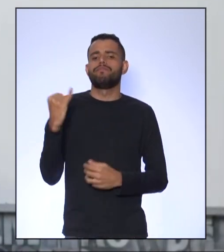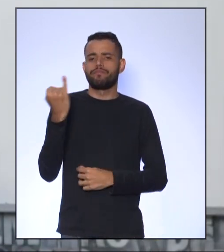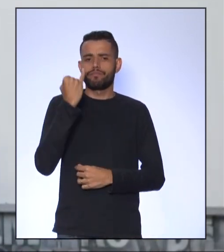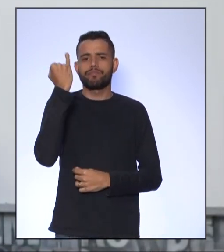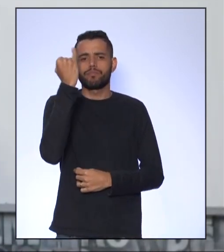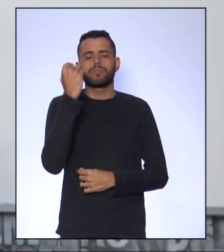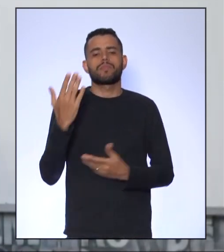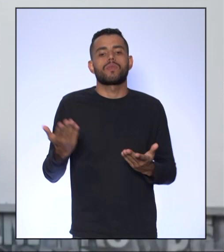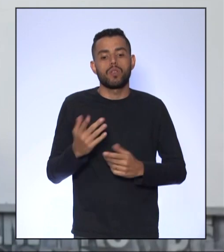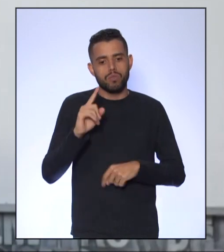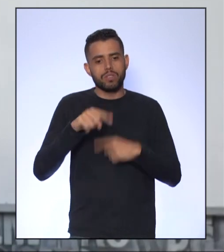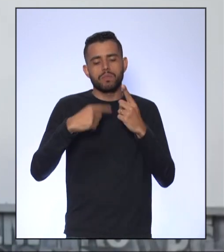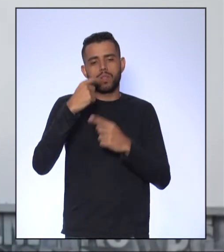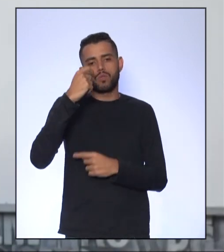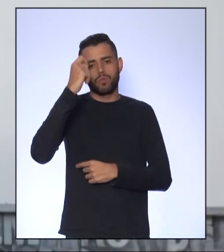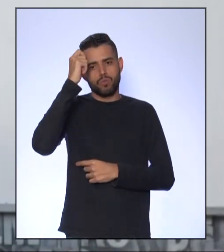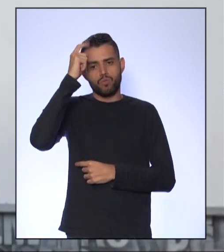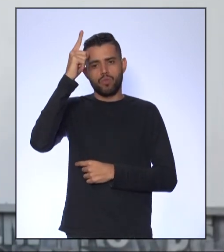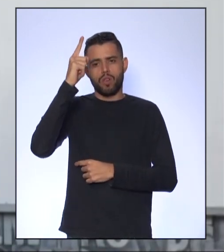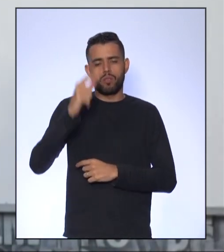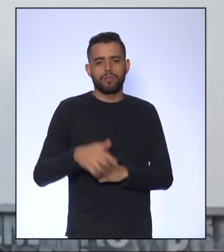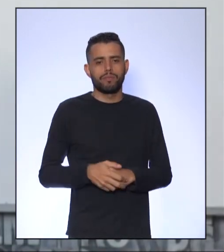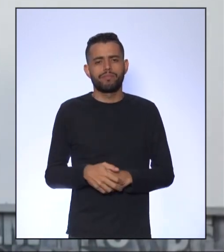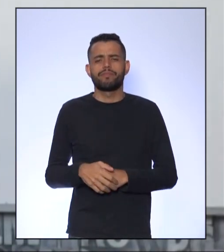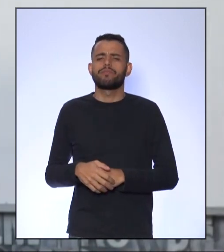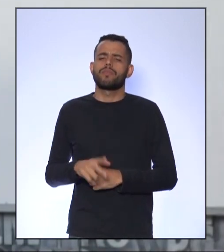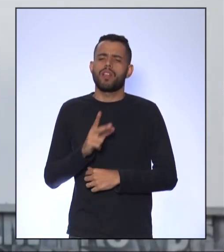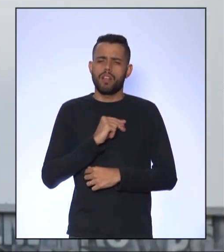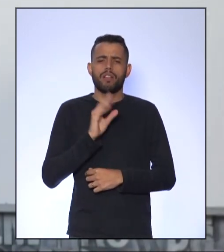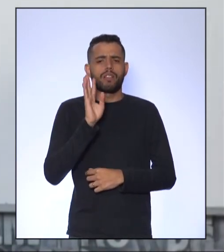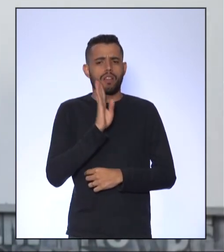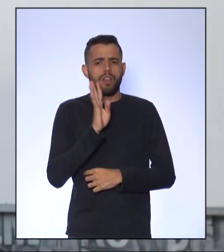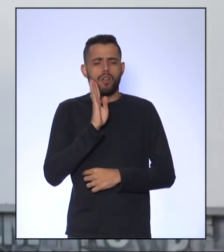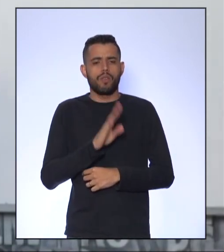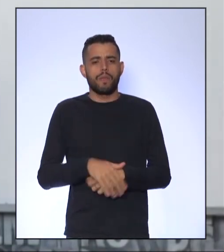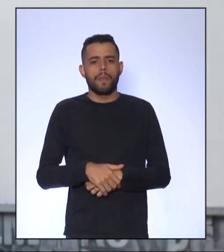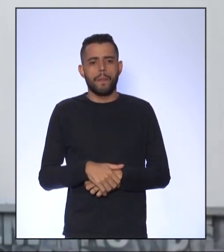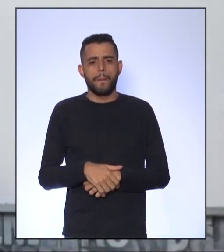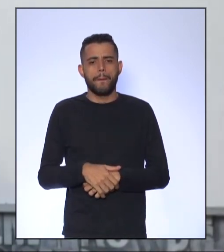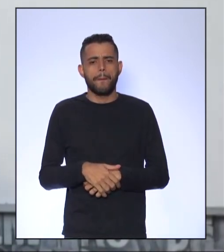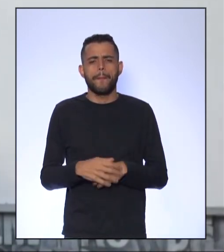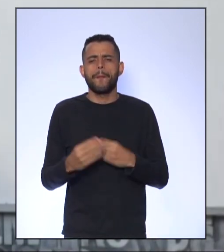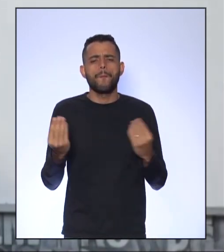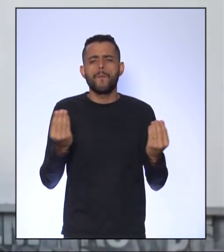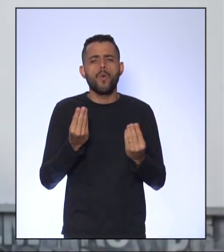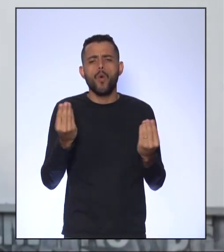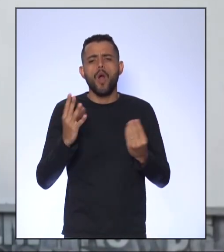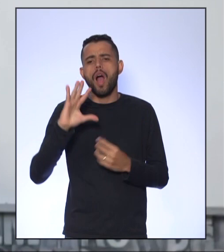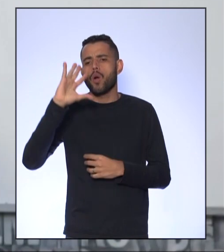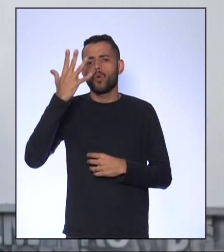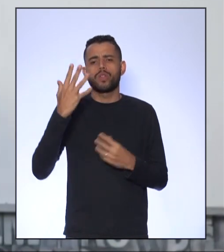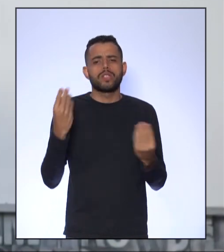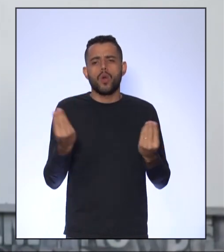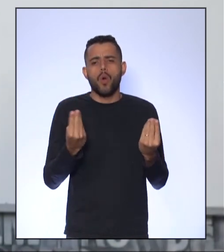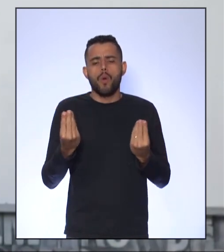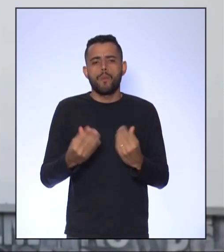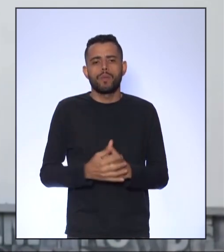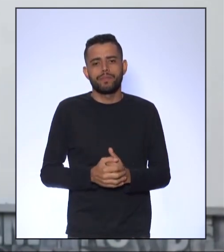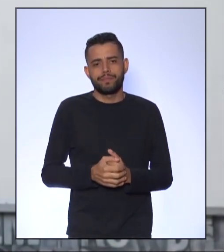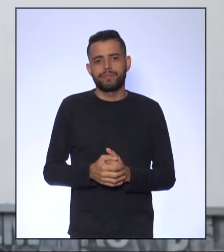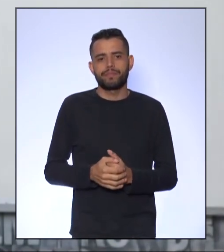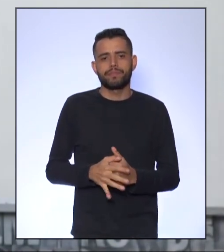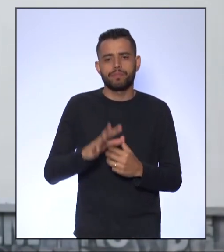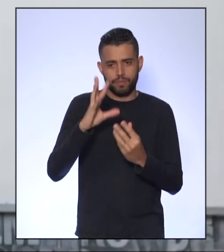ao renascimento cultural. Ah, legal. E como que elas vão acontecer? As